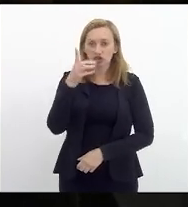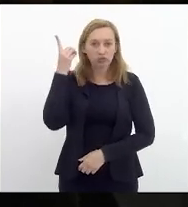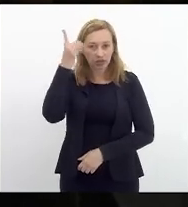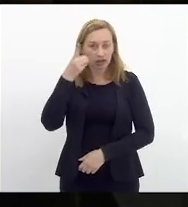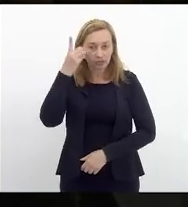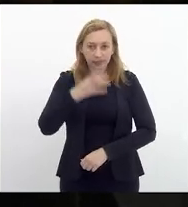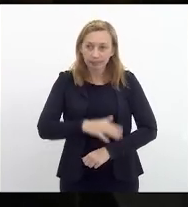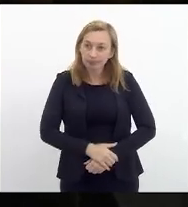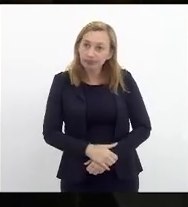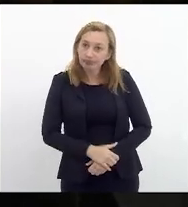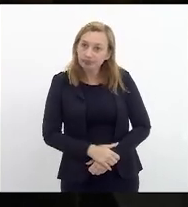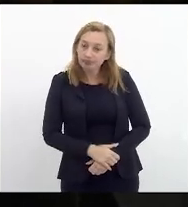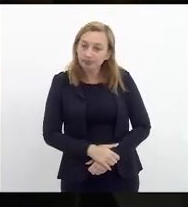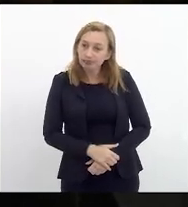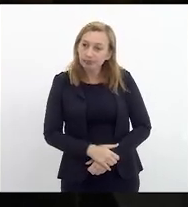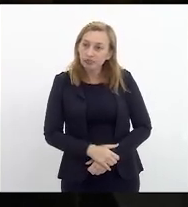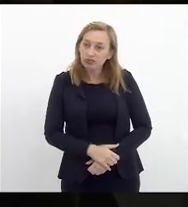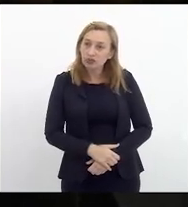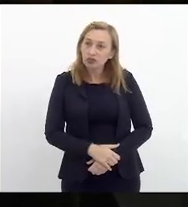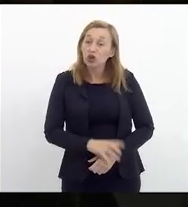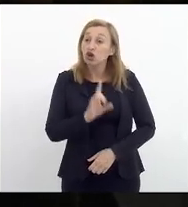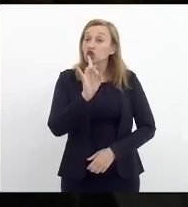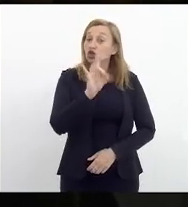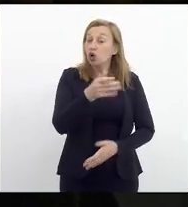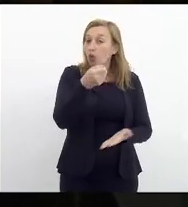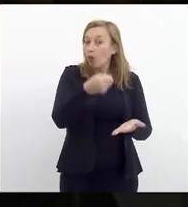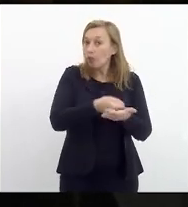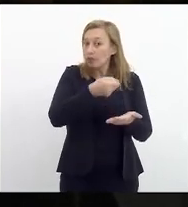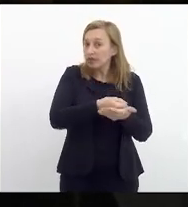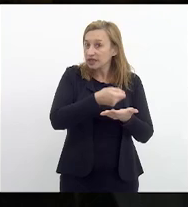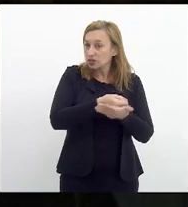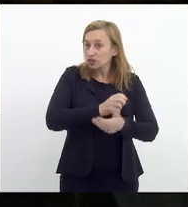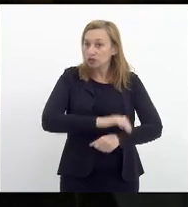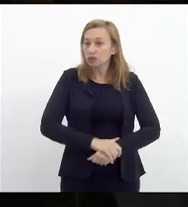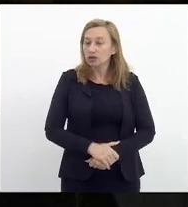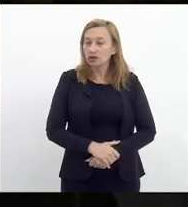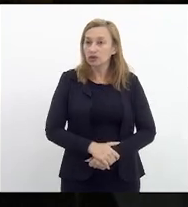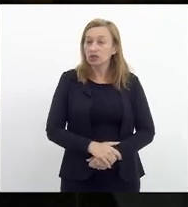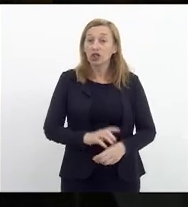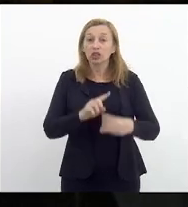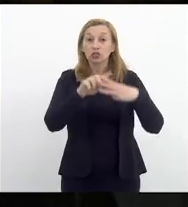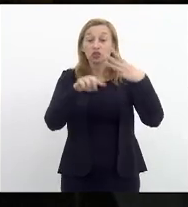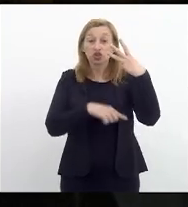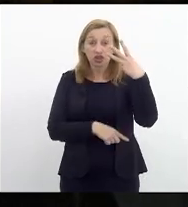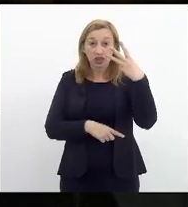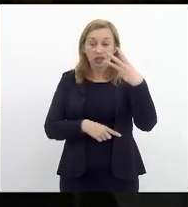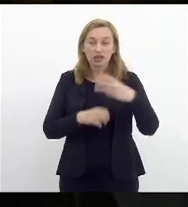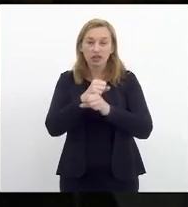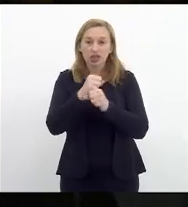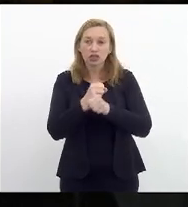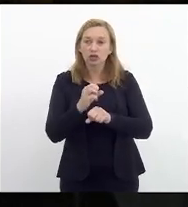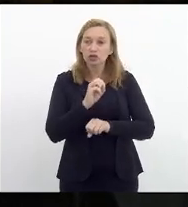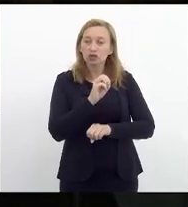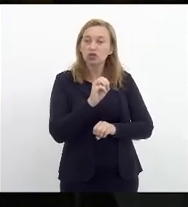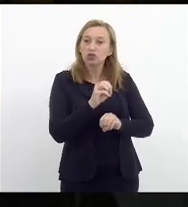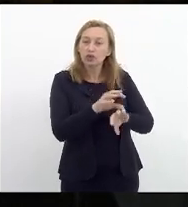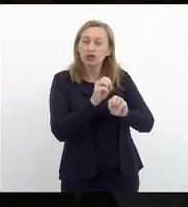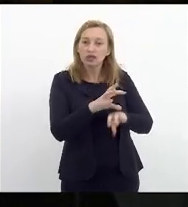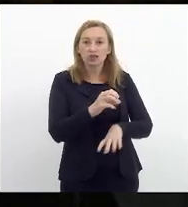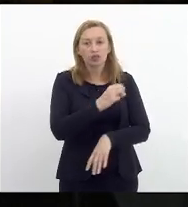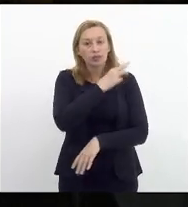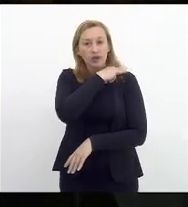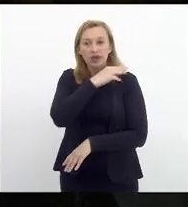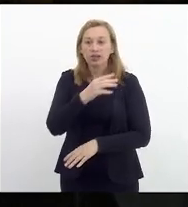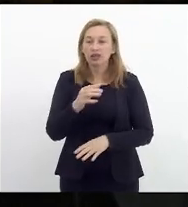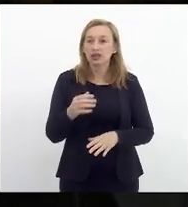senhoras deputadas, que somente se torne obrigatório, nos 3 anos do ensino médio, as